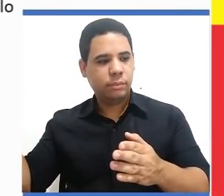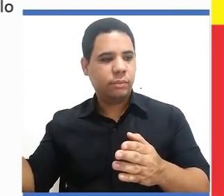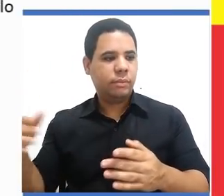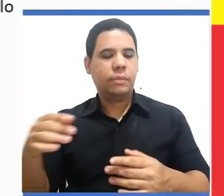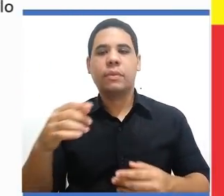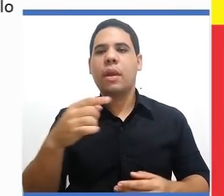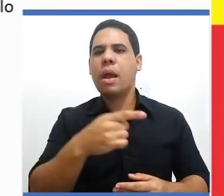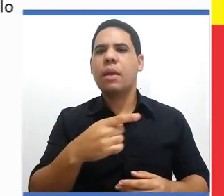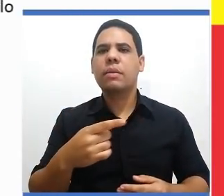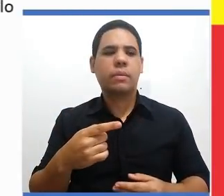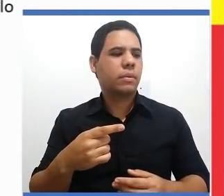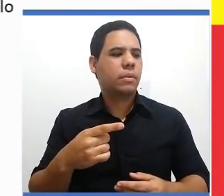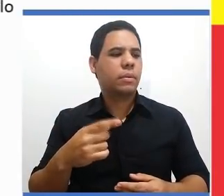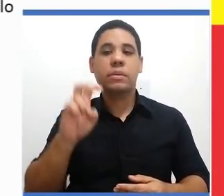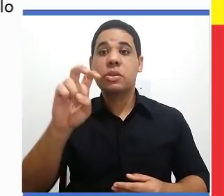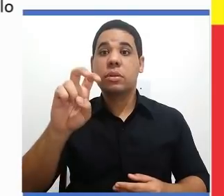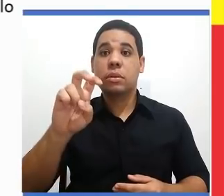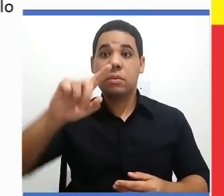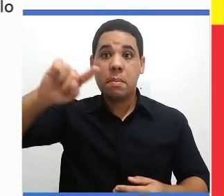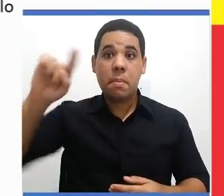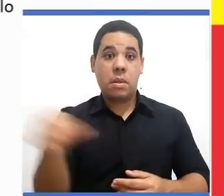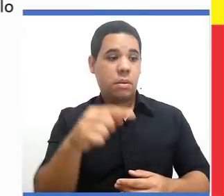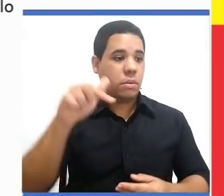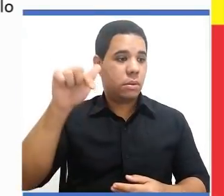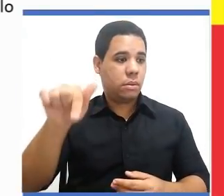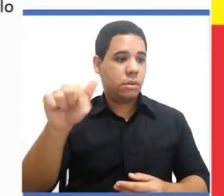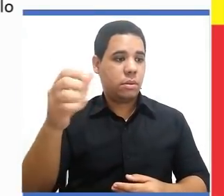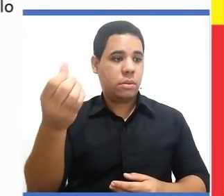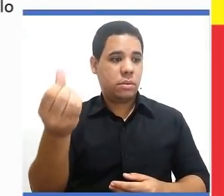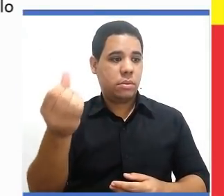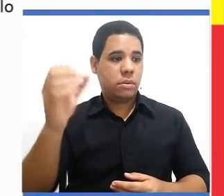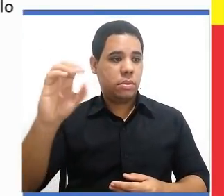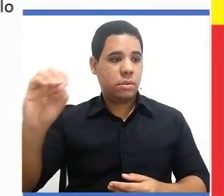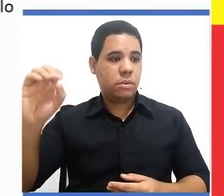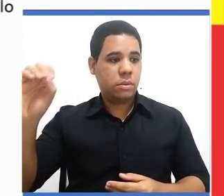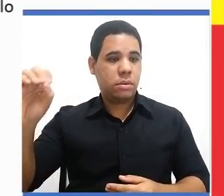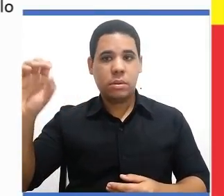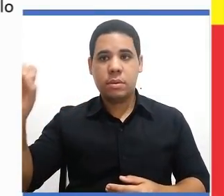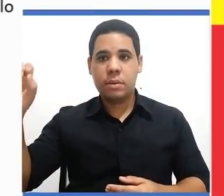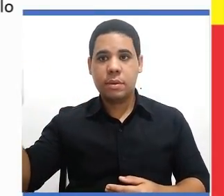novo. Então ficou nesse formato aí. E vai dar